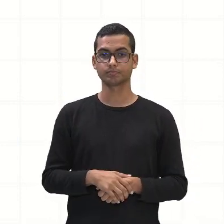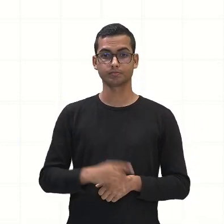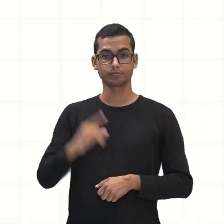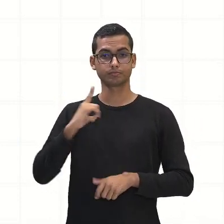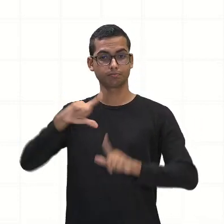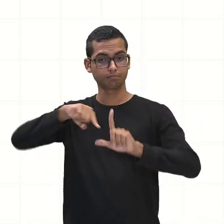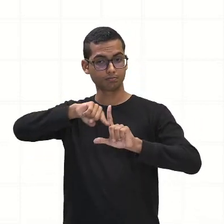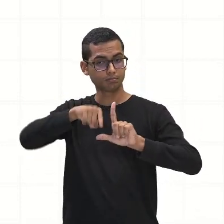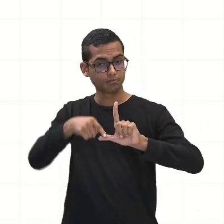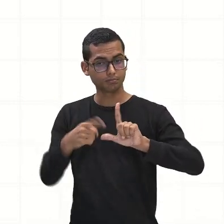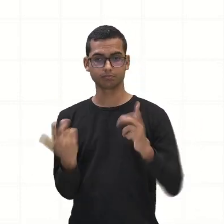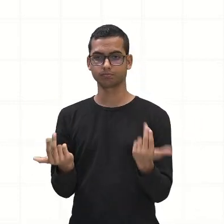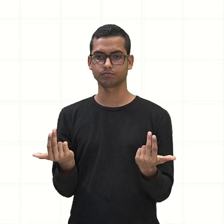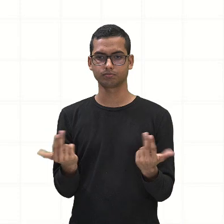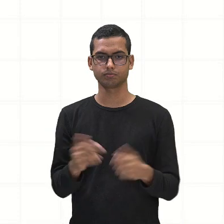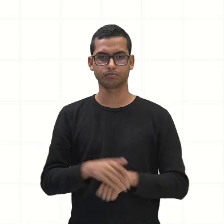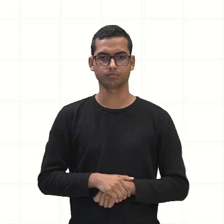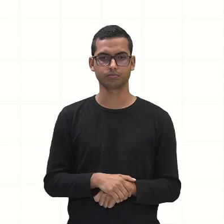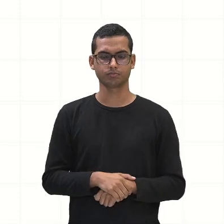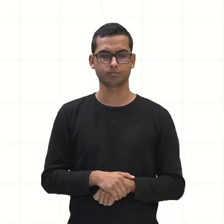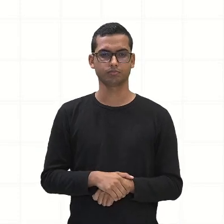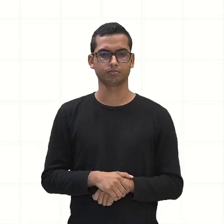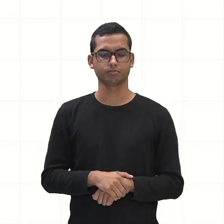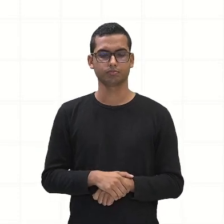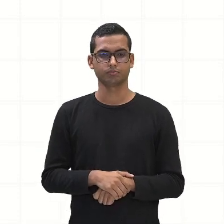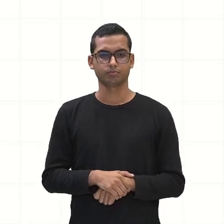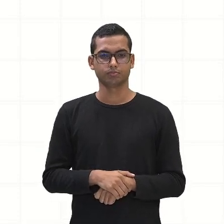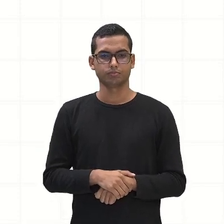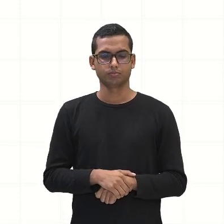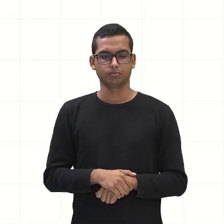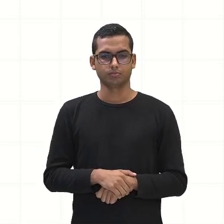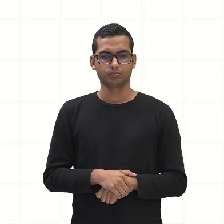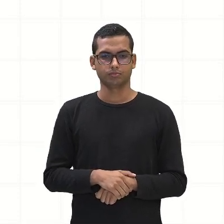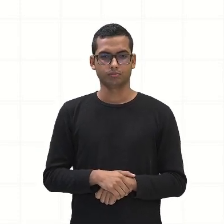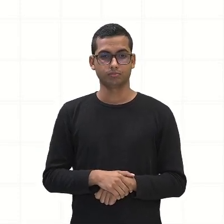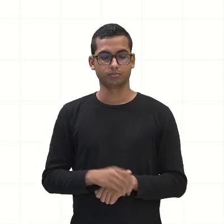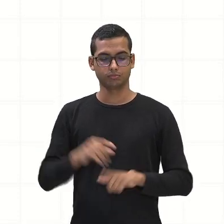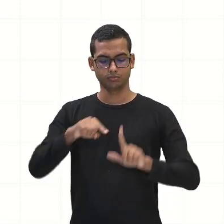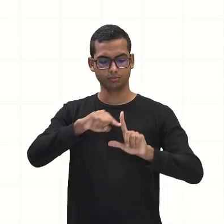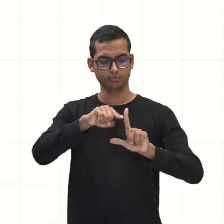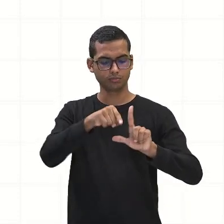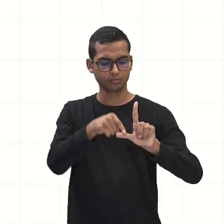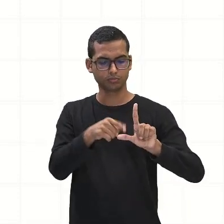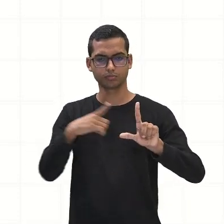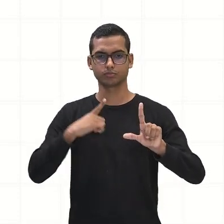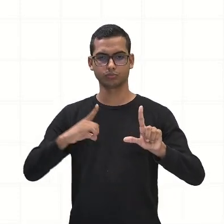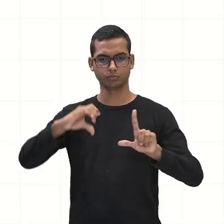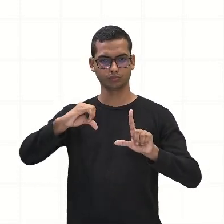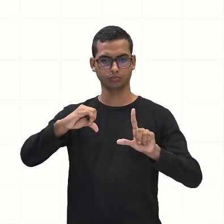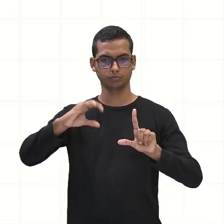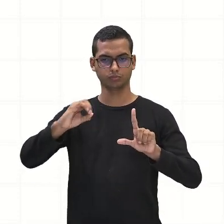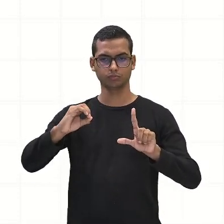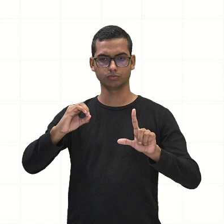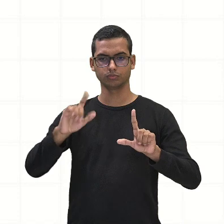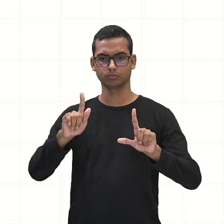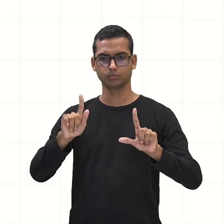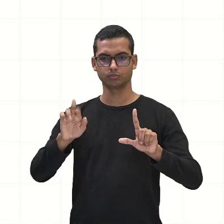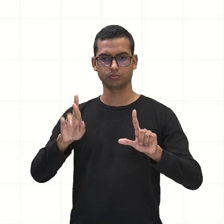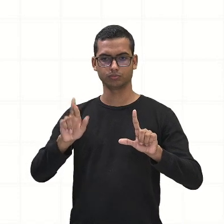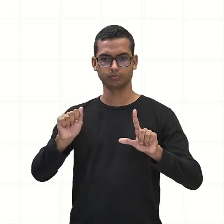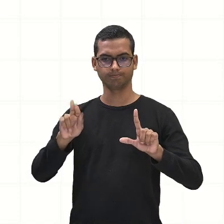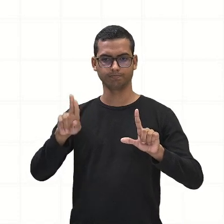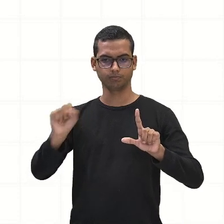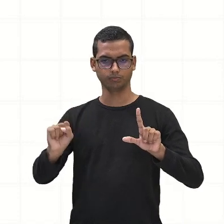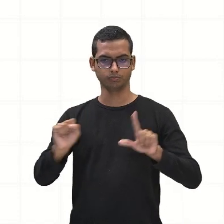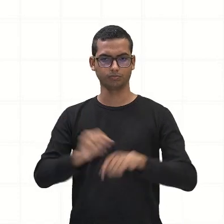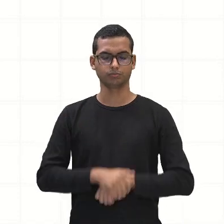comum para começar, que é esse bem aqui, que é 90 graus. Ok? E eu também